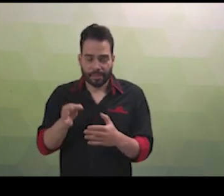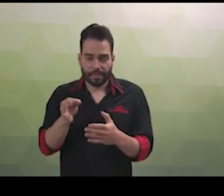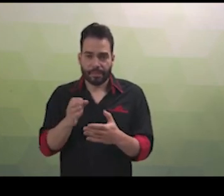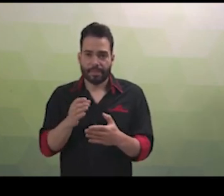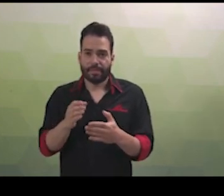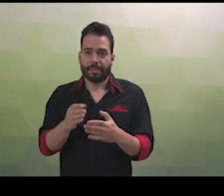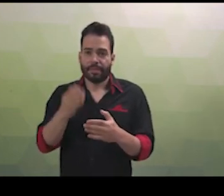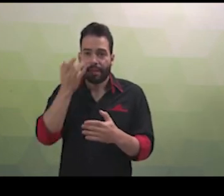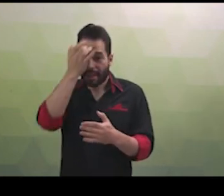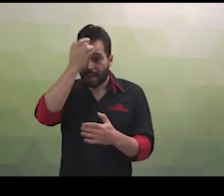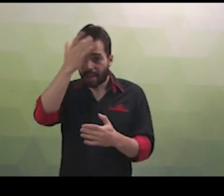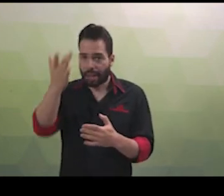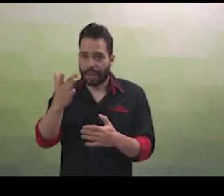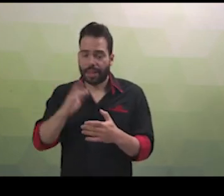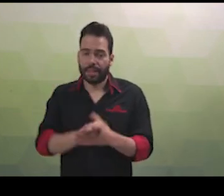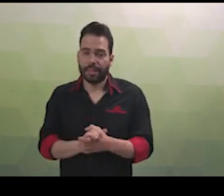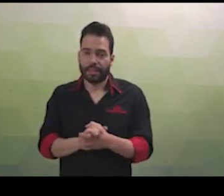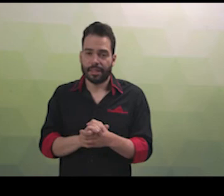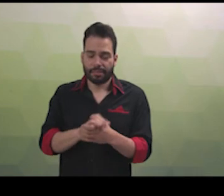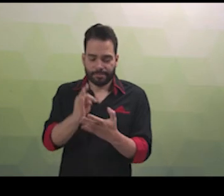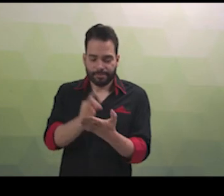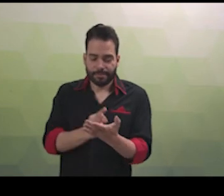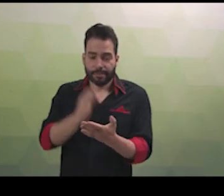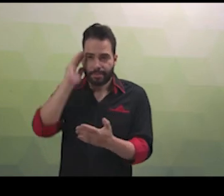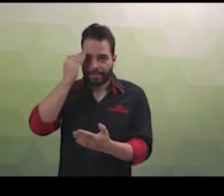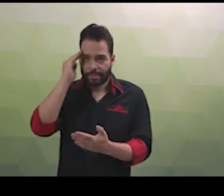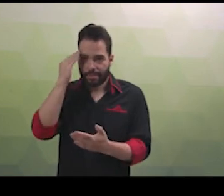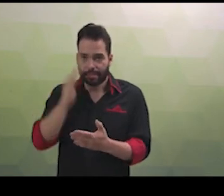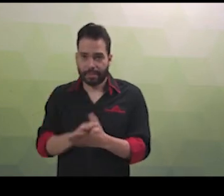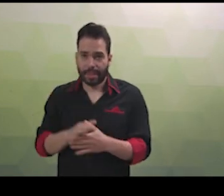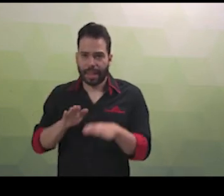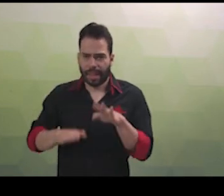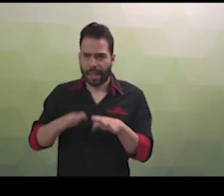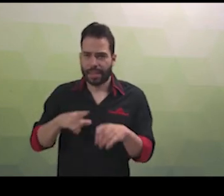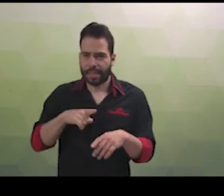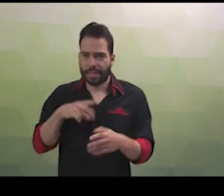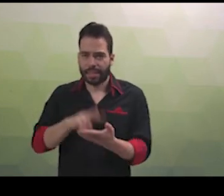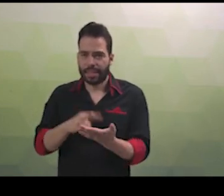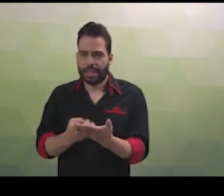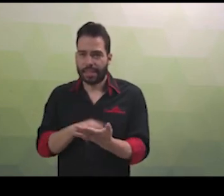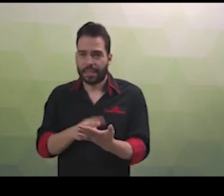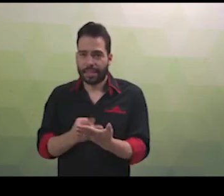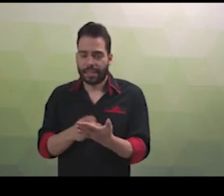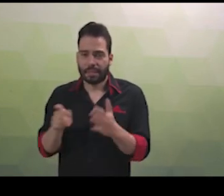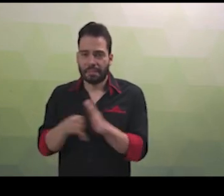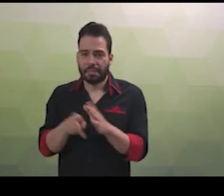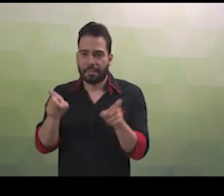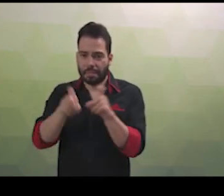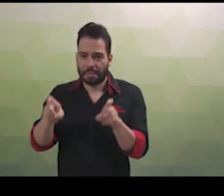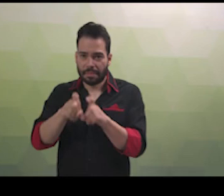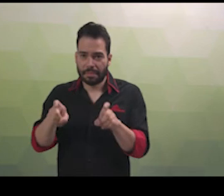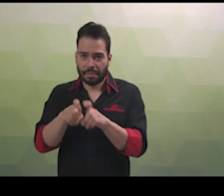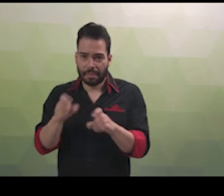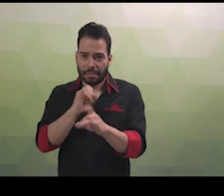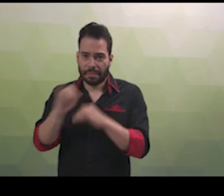a relação com o público. Mesmo que existam algumas opções de tradução automática feita por máquina,